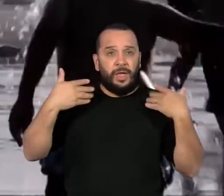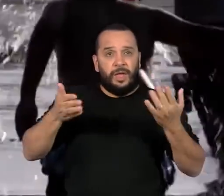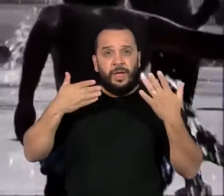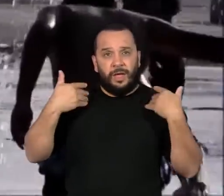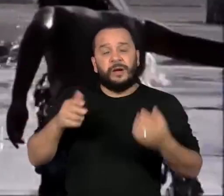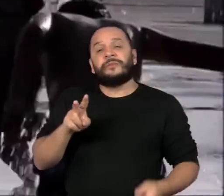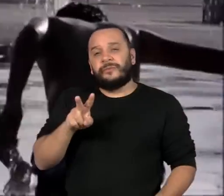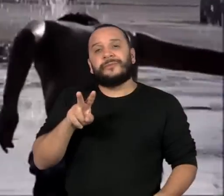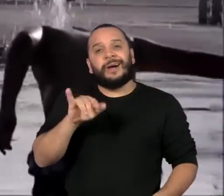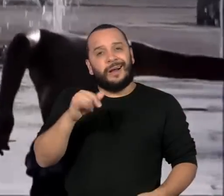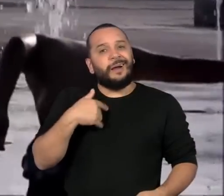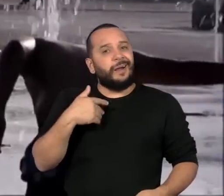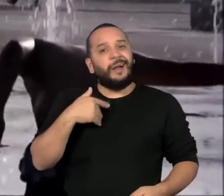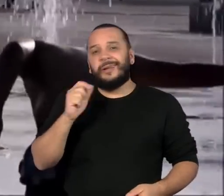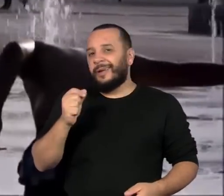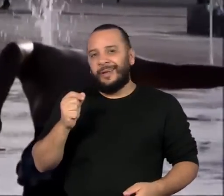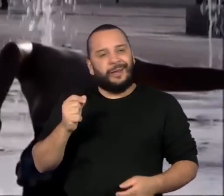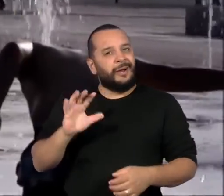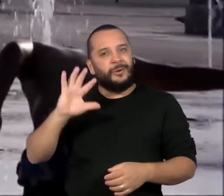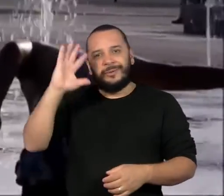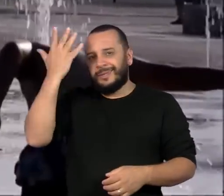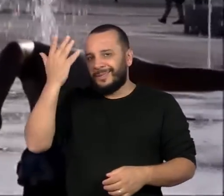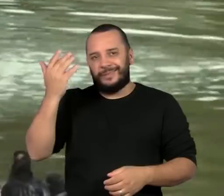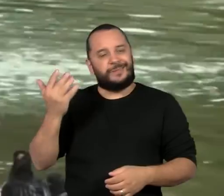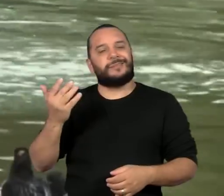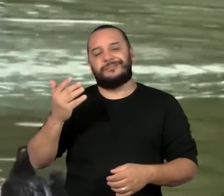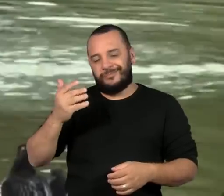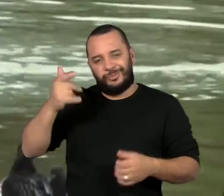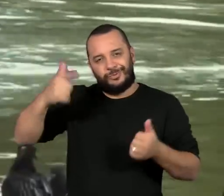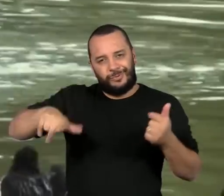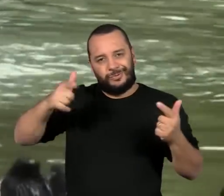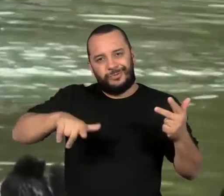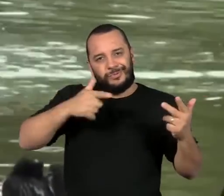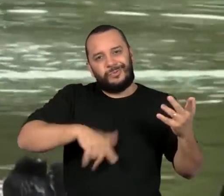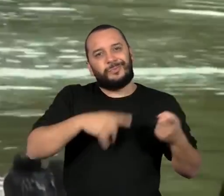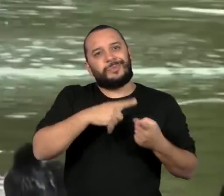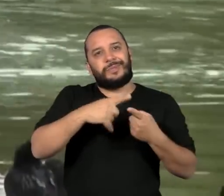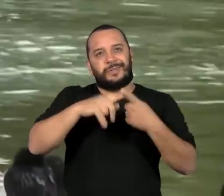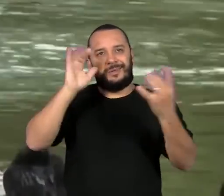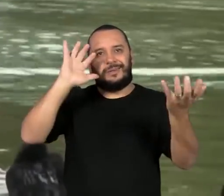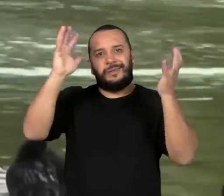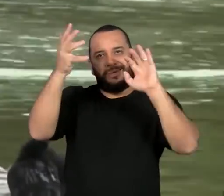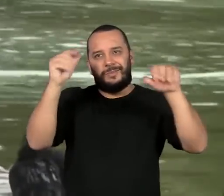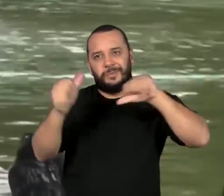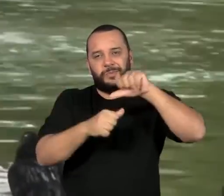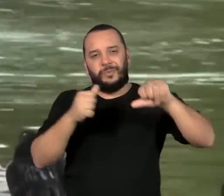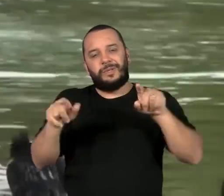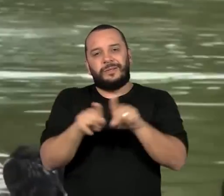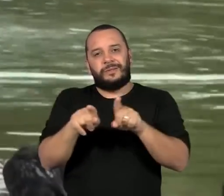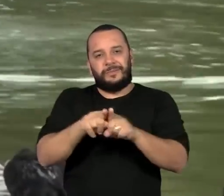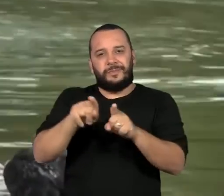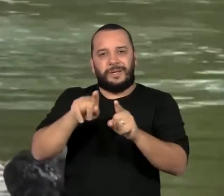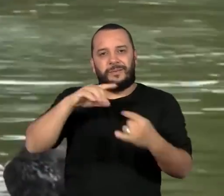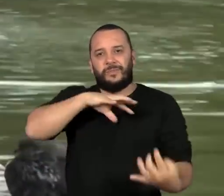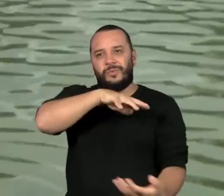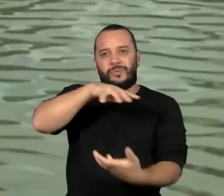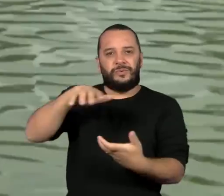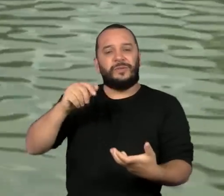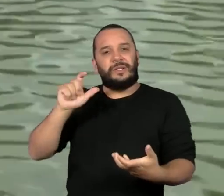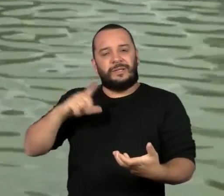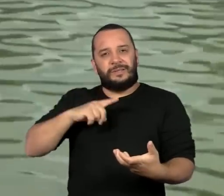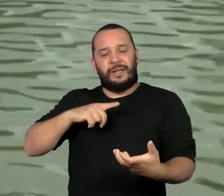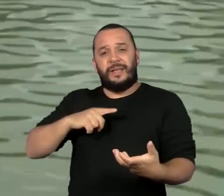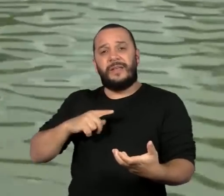se tornar cada vez mais frequente, resultado das mudanças climáticas e do El Niño, fenômeno que provoca